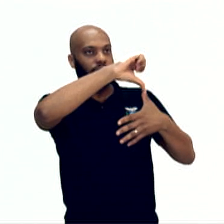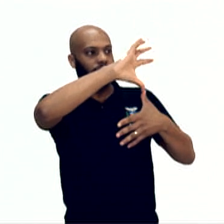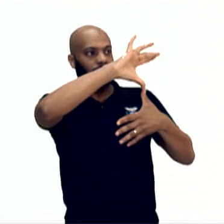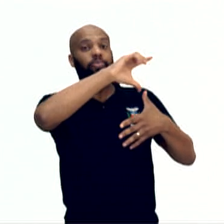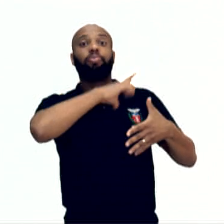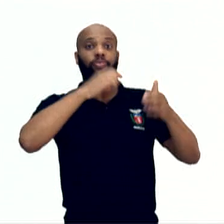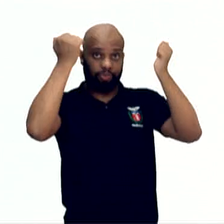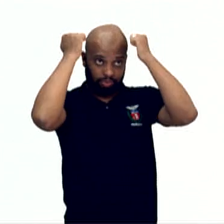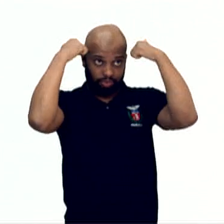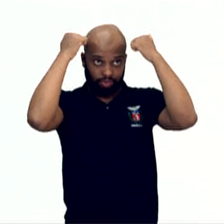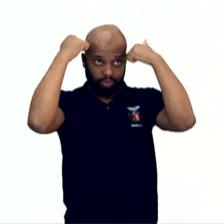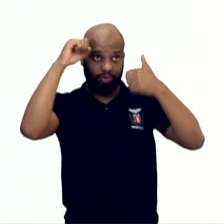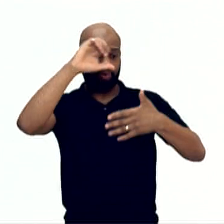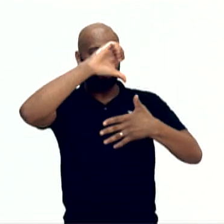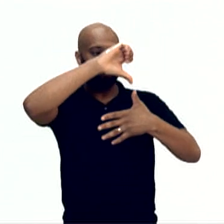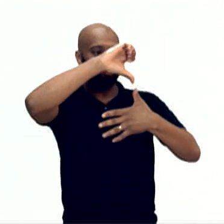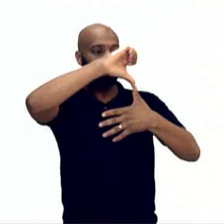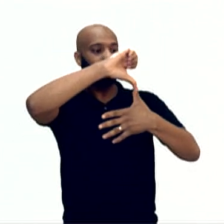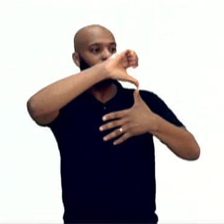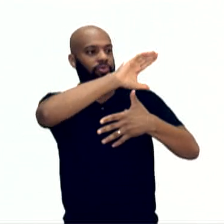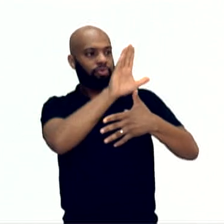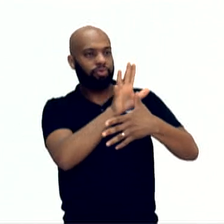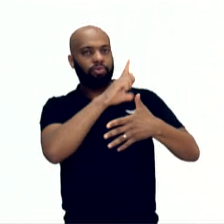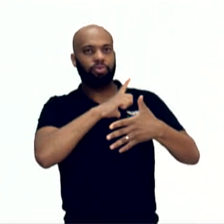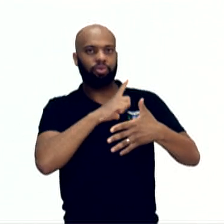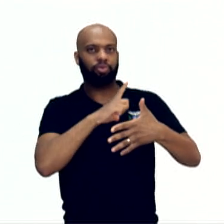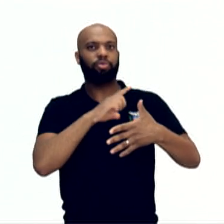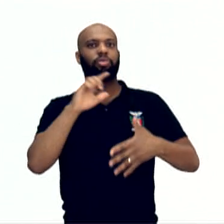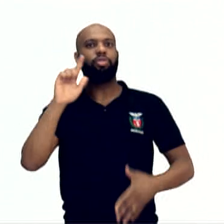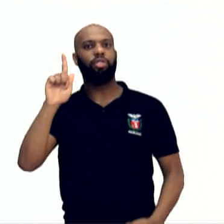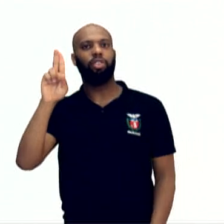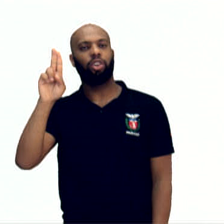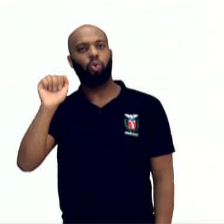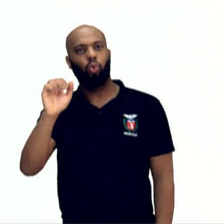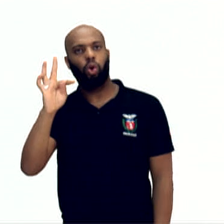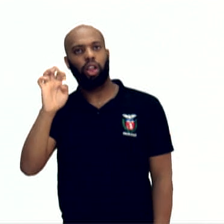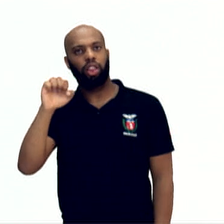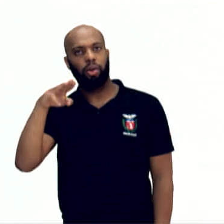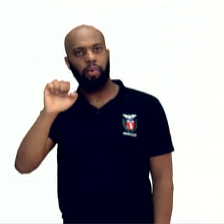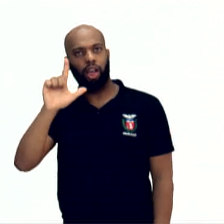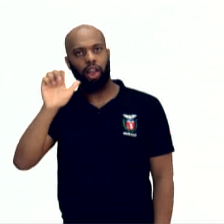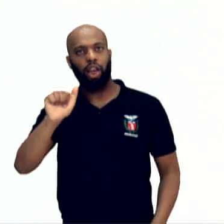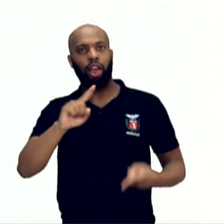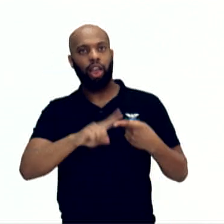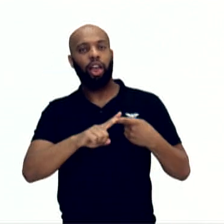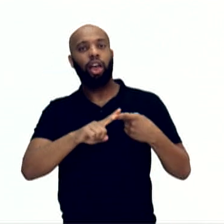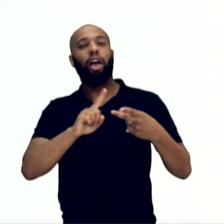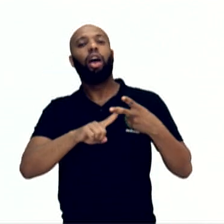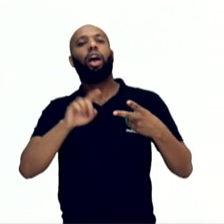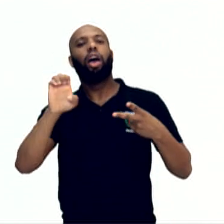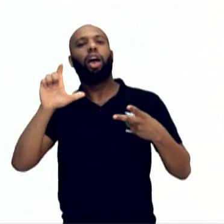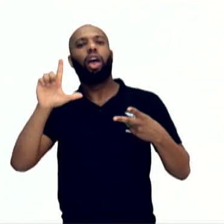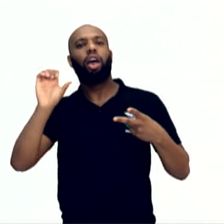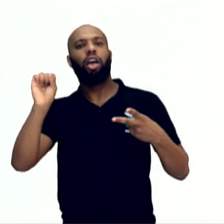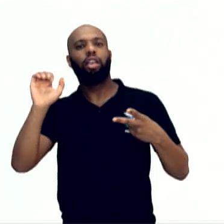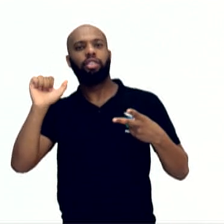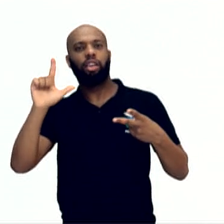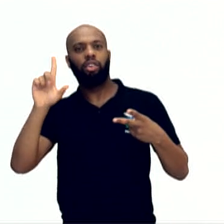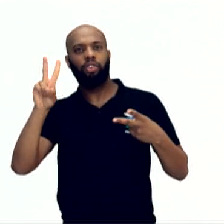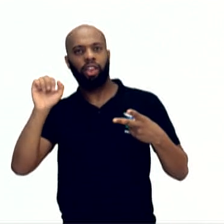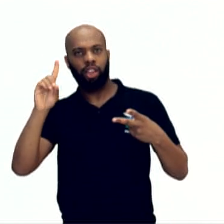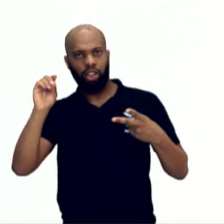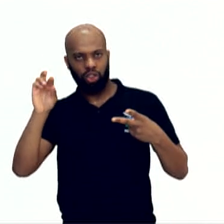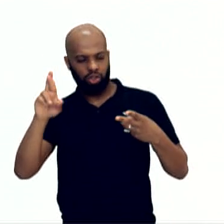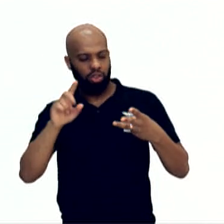os demais países como Guatemala, El Salvador, Costa Rica, Panamá, Honduras, Nicarágua,